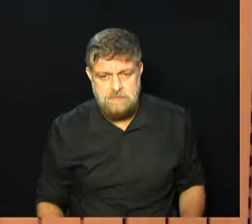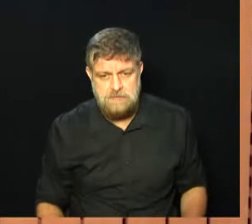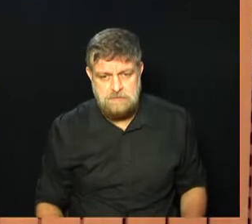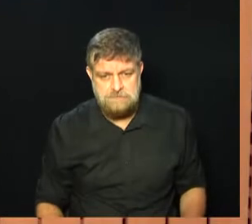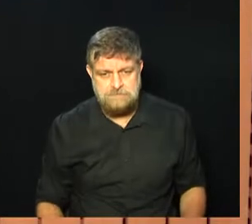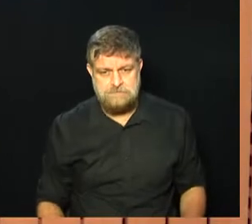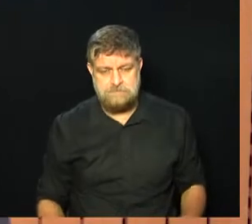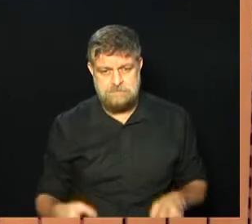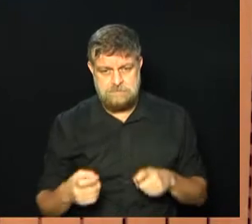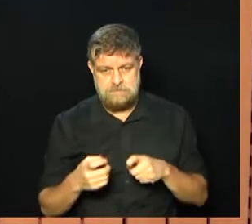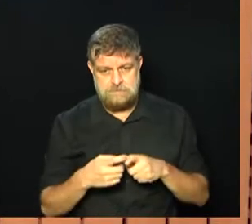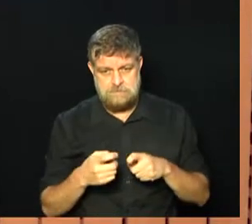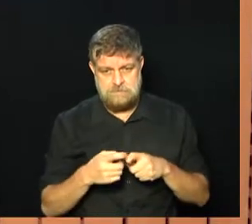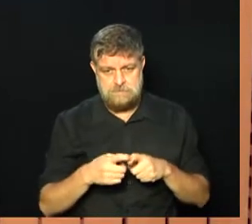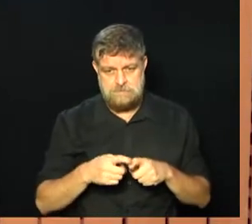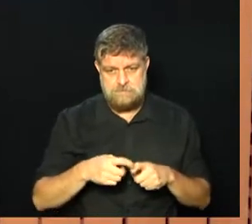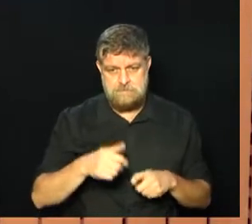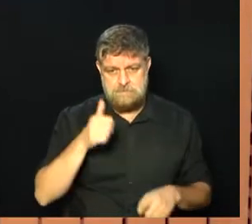doutora Marlene.